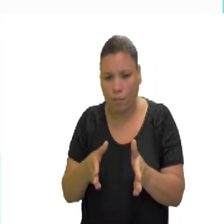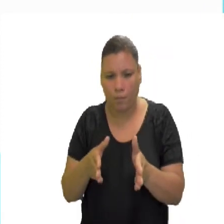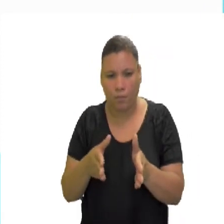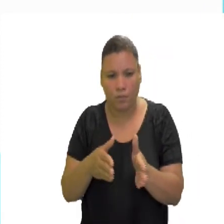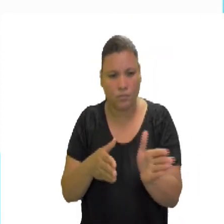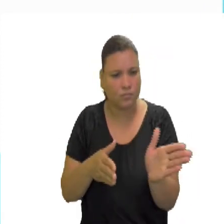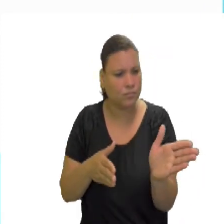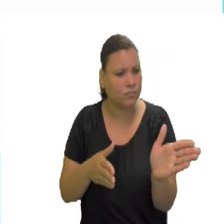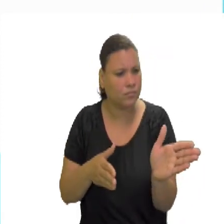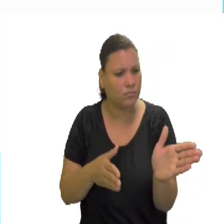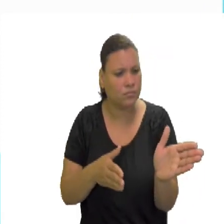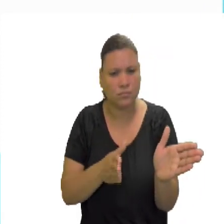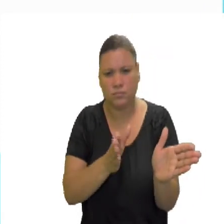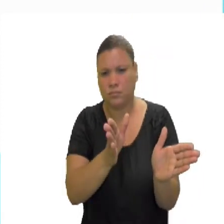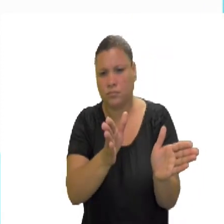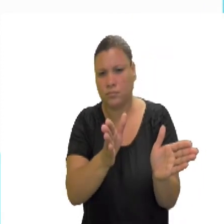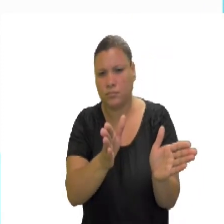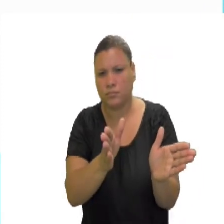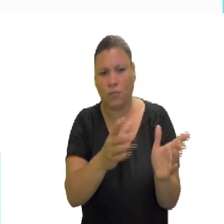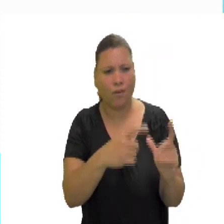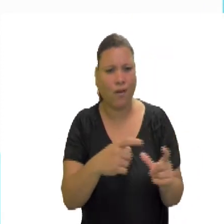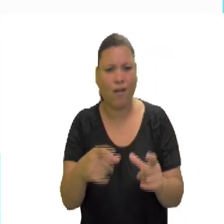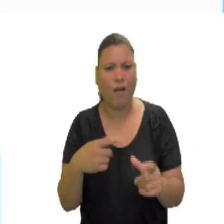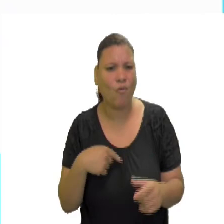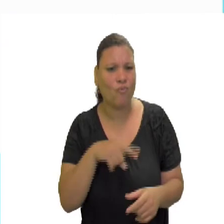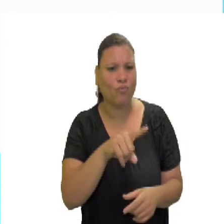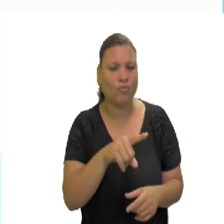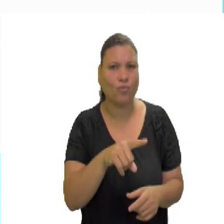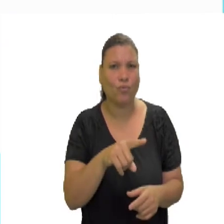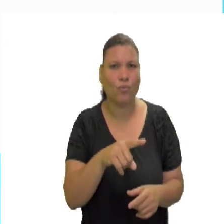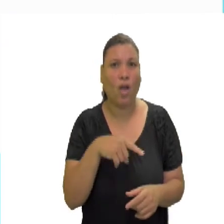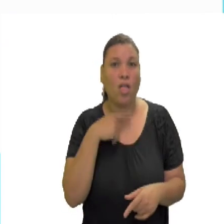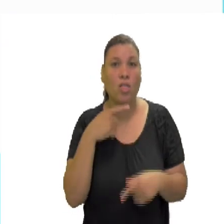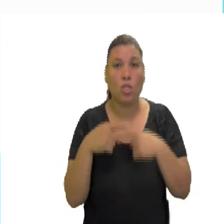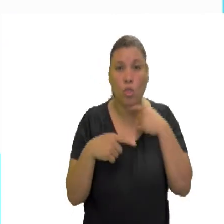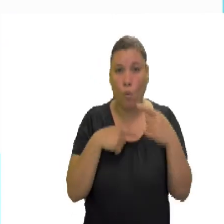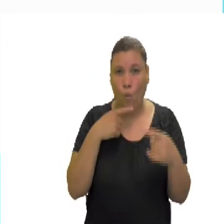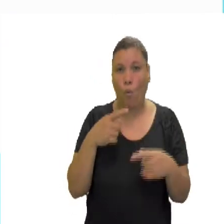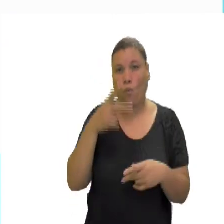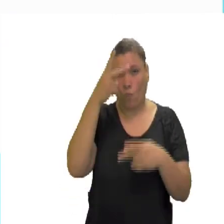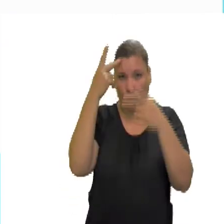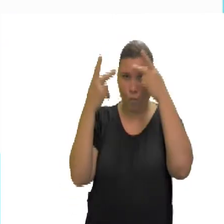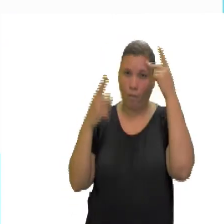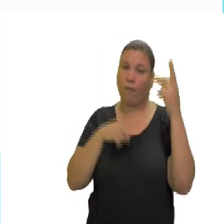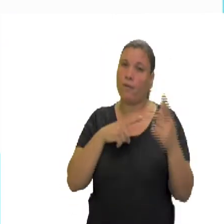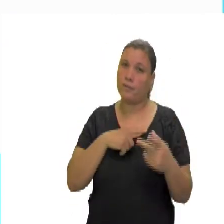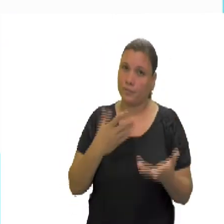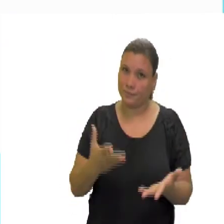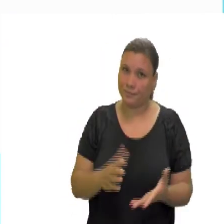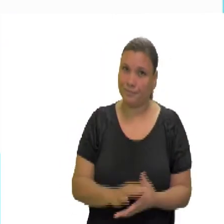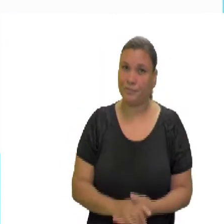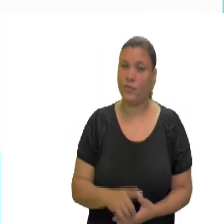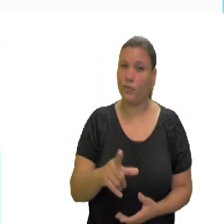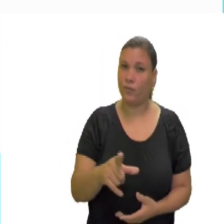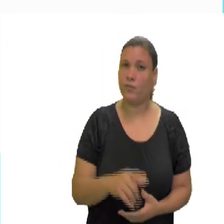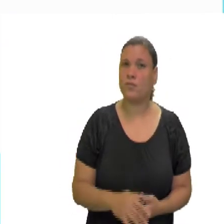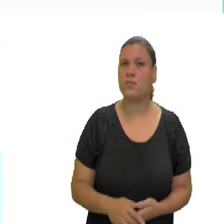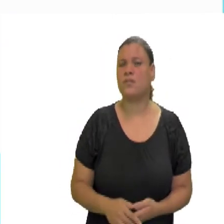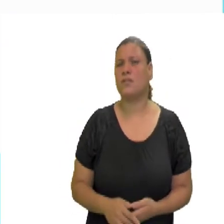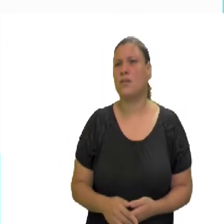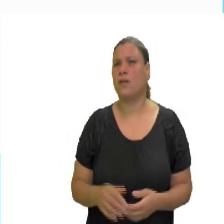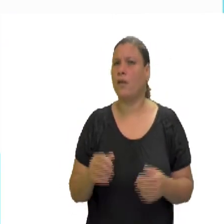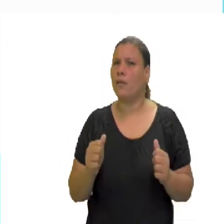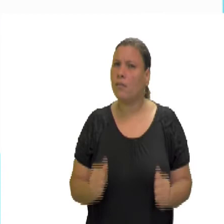um ponto turístico, realmente é linda a estrada real. Quem tiver a oportunidade de fazer o passeio de alguma estrada, quem gosta de